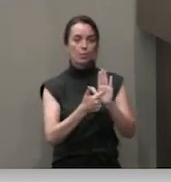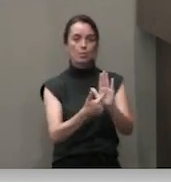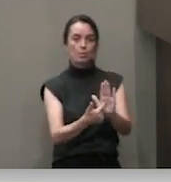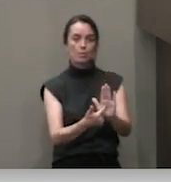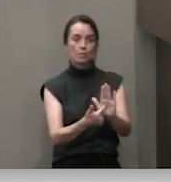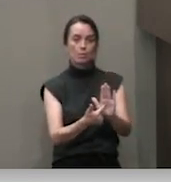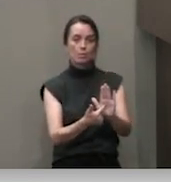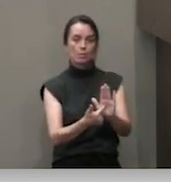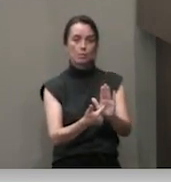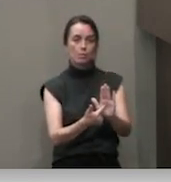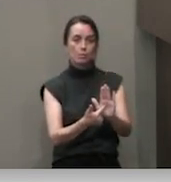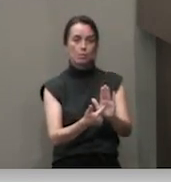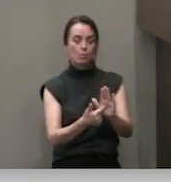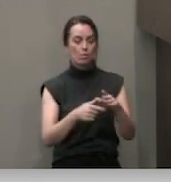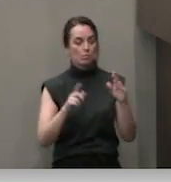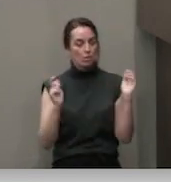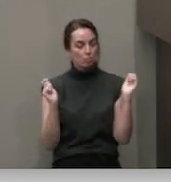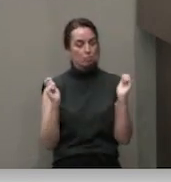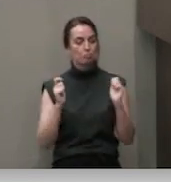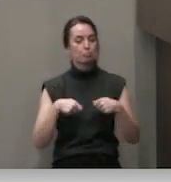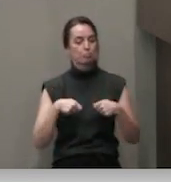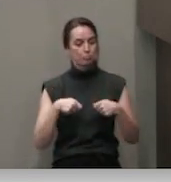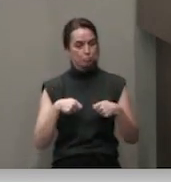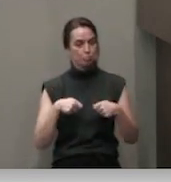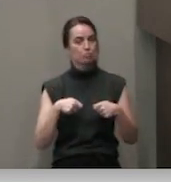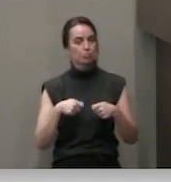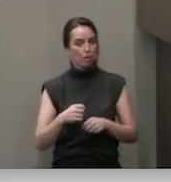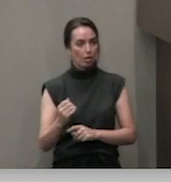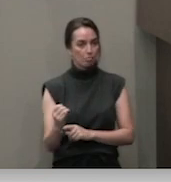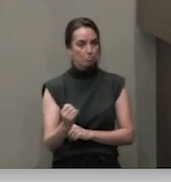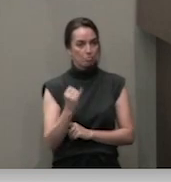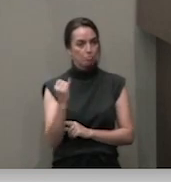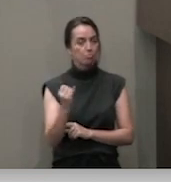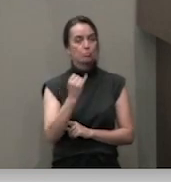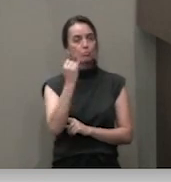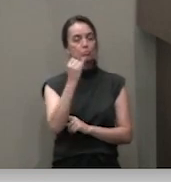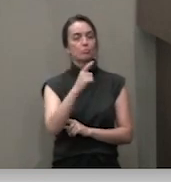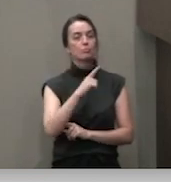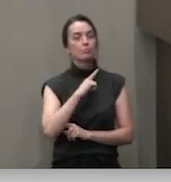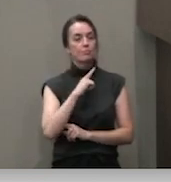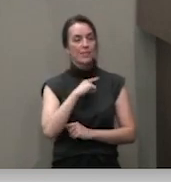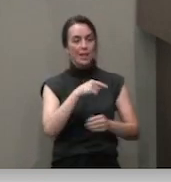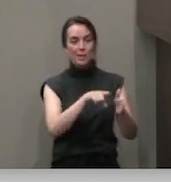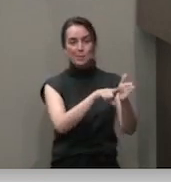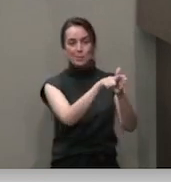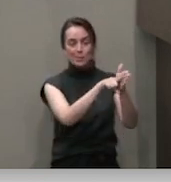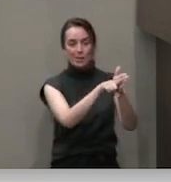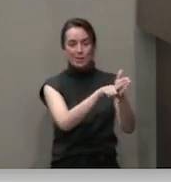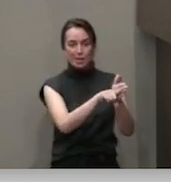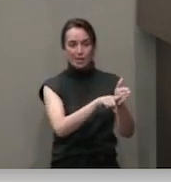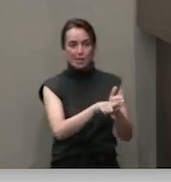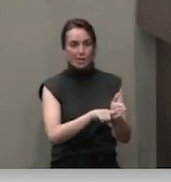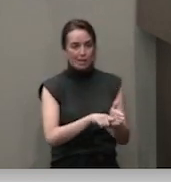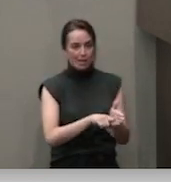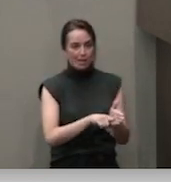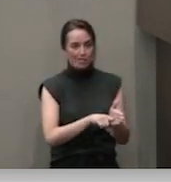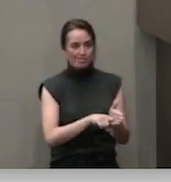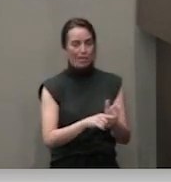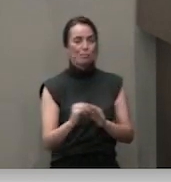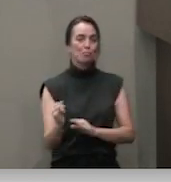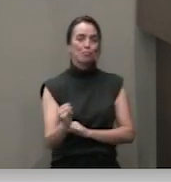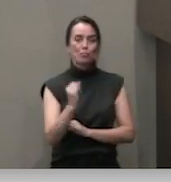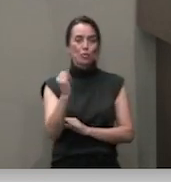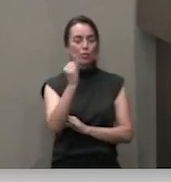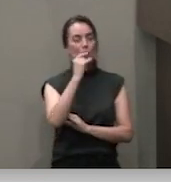mostram efetivamente a ância que tem a pesquisa a importância que